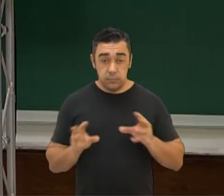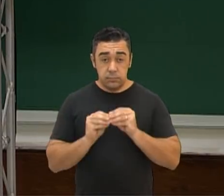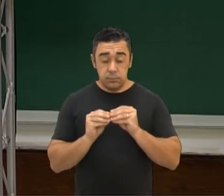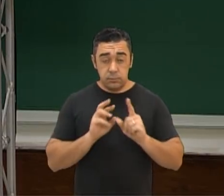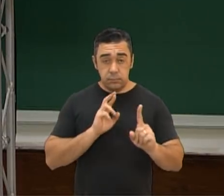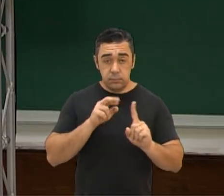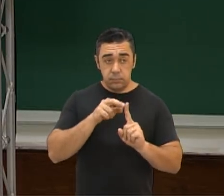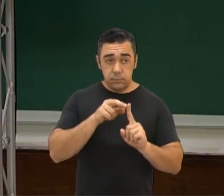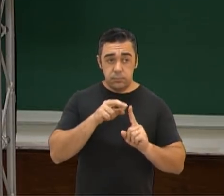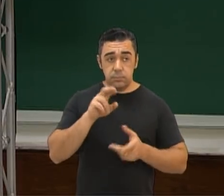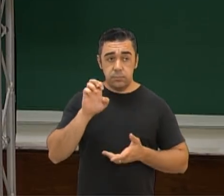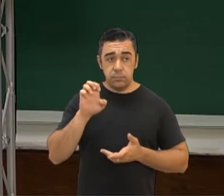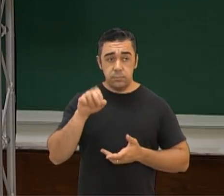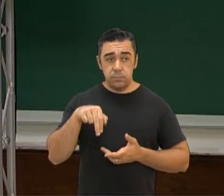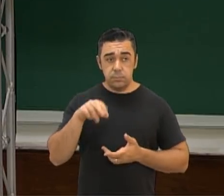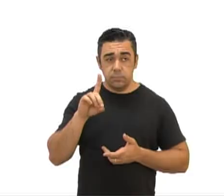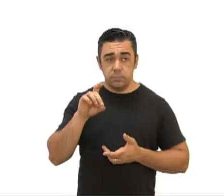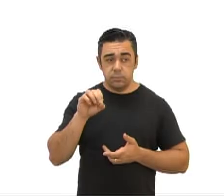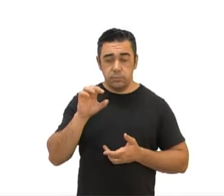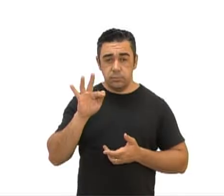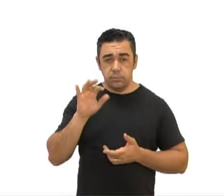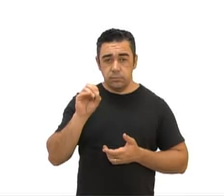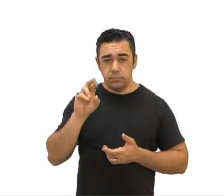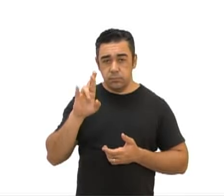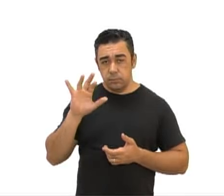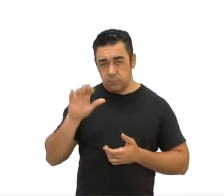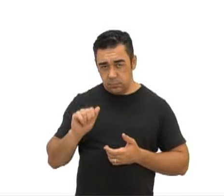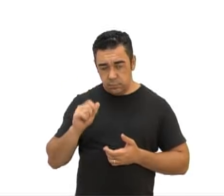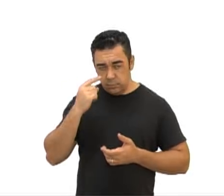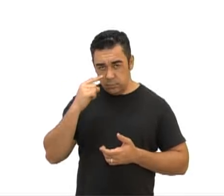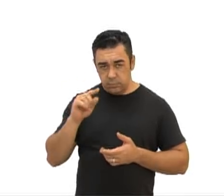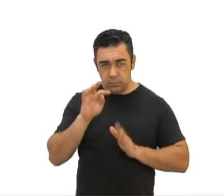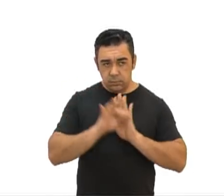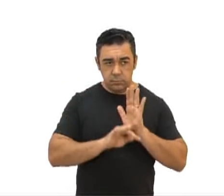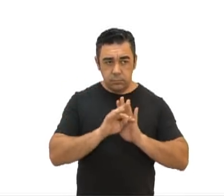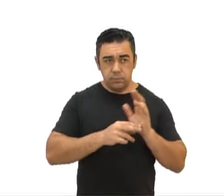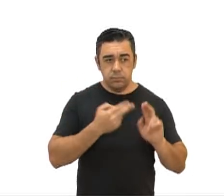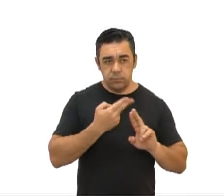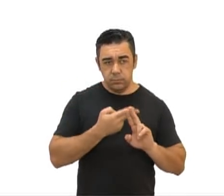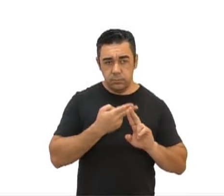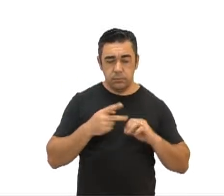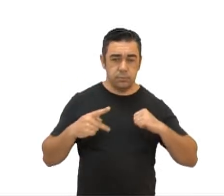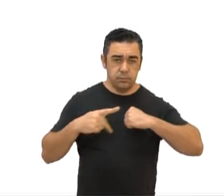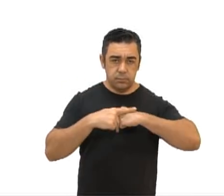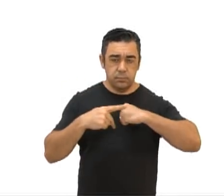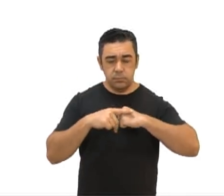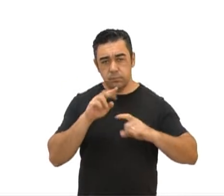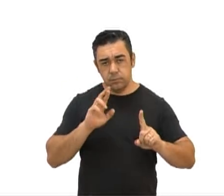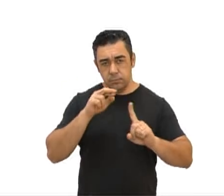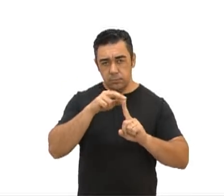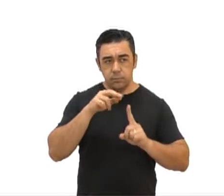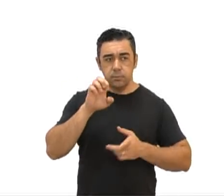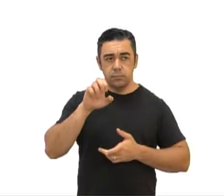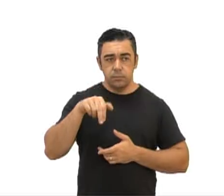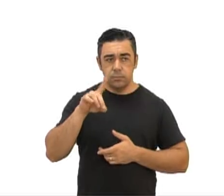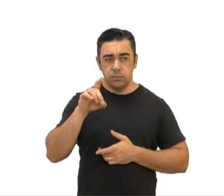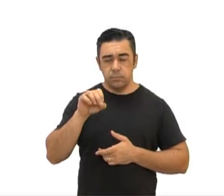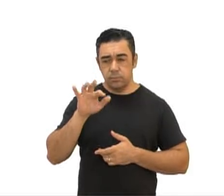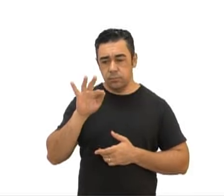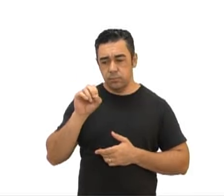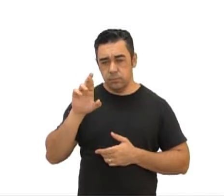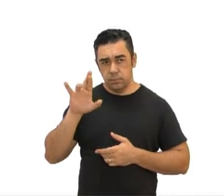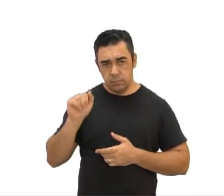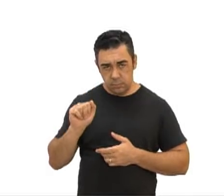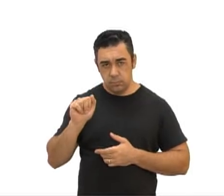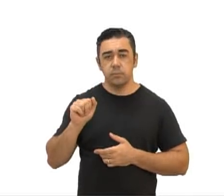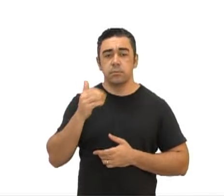referência endofórica no texto. Então, ó, vamos revisar a utilização dos pronomes como referência endofórica, e eu vou